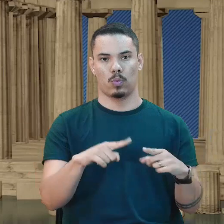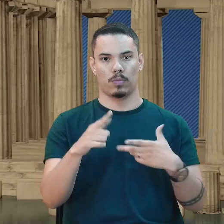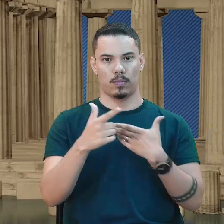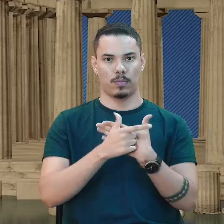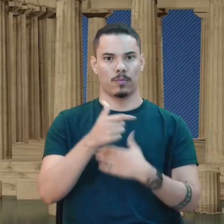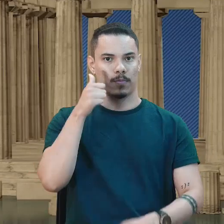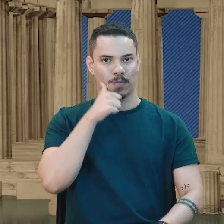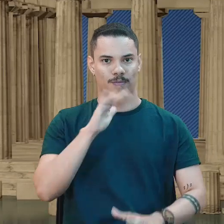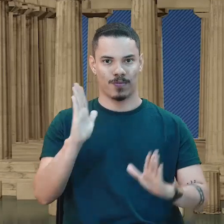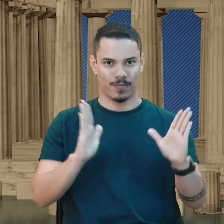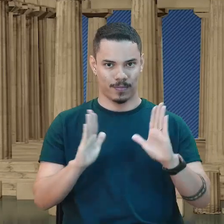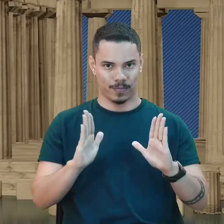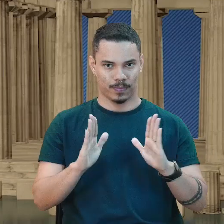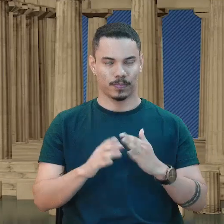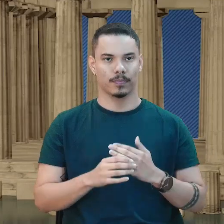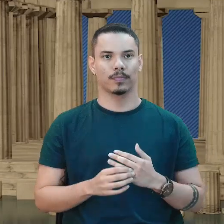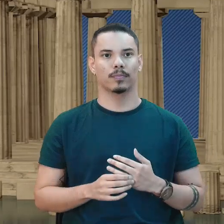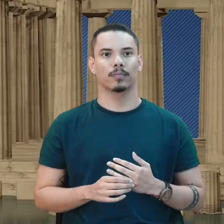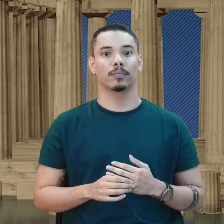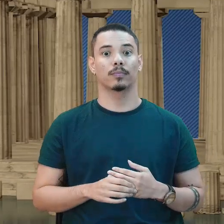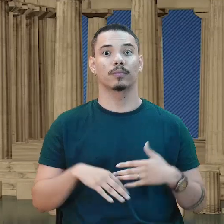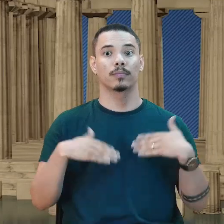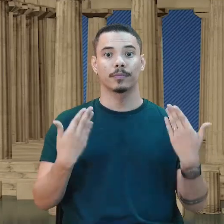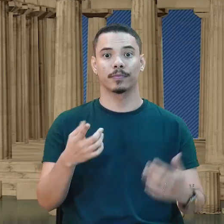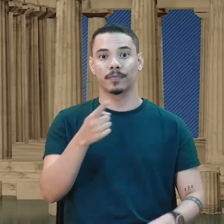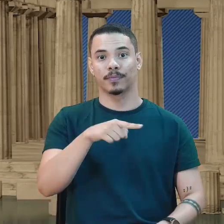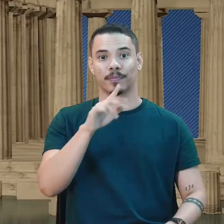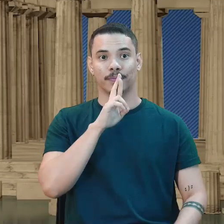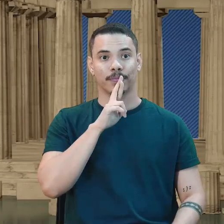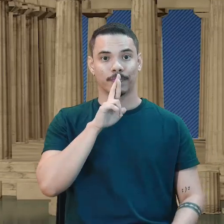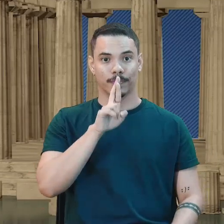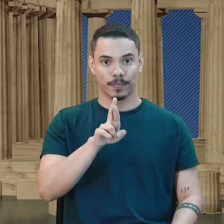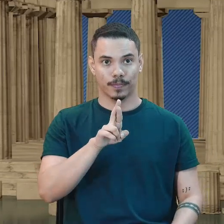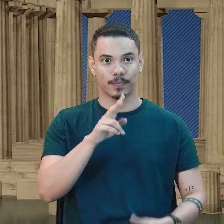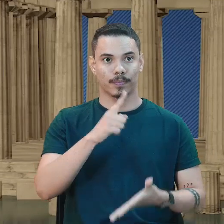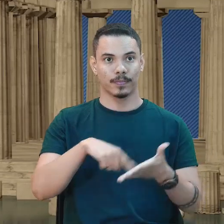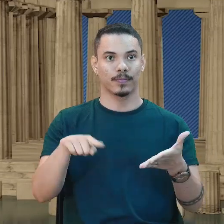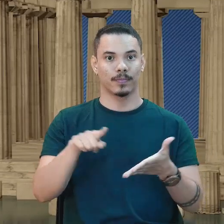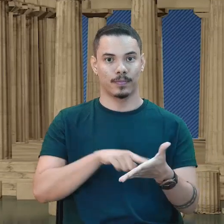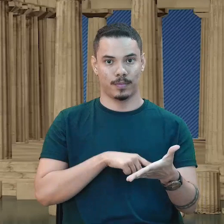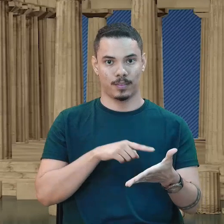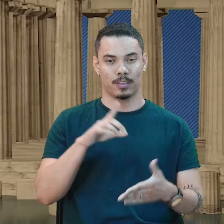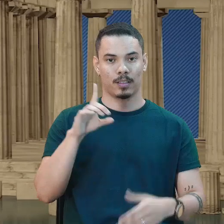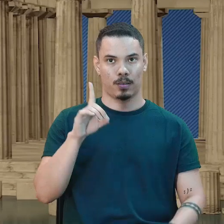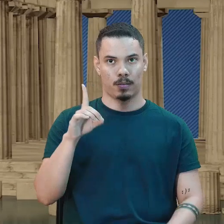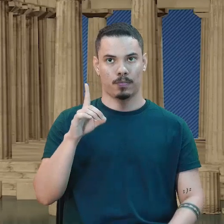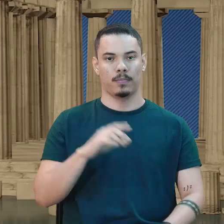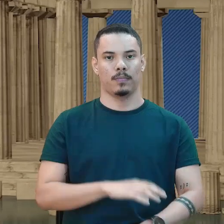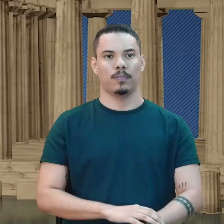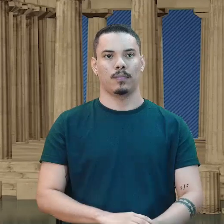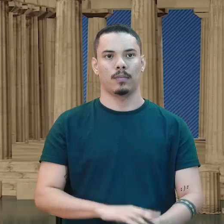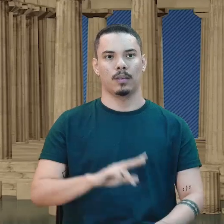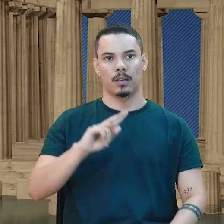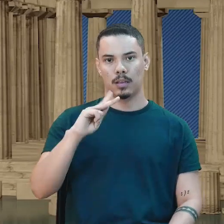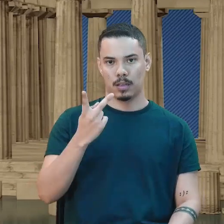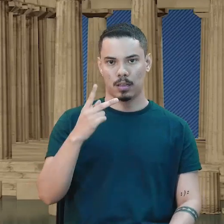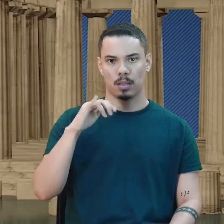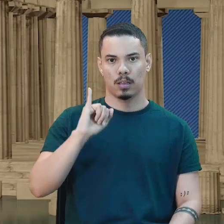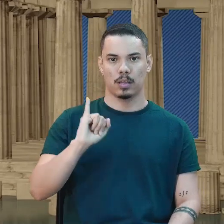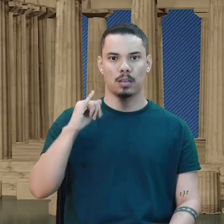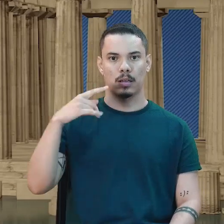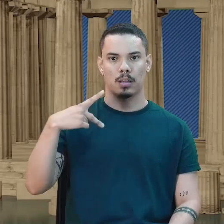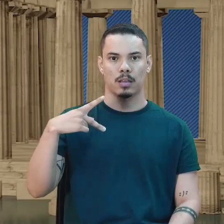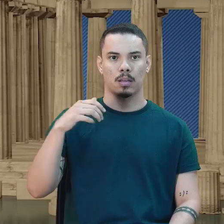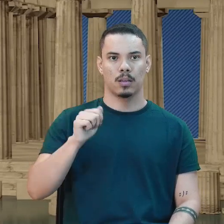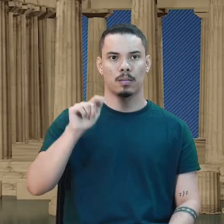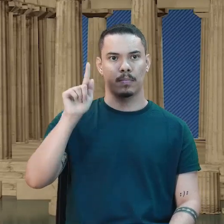na época. E respondeu correto, que optou pela alternativa D, pessoal. Hipárquia foi essa